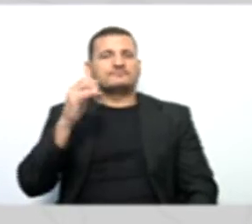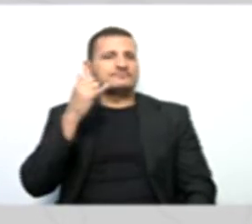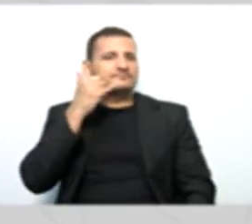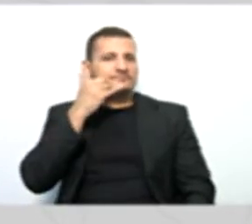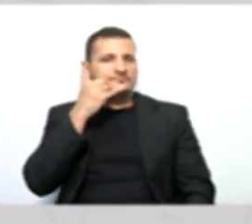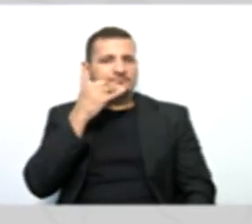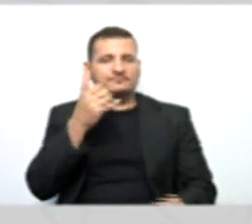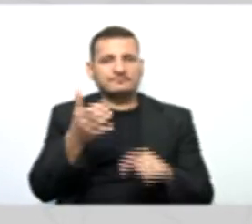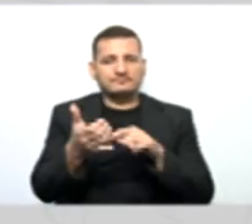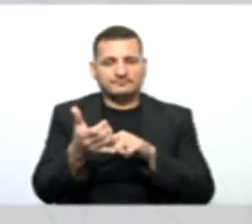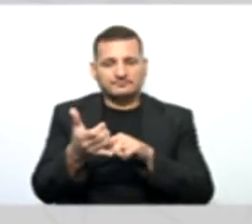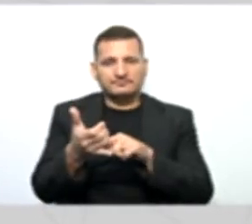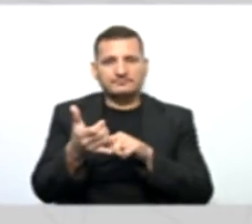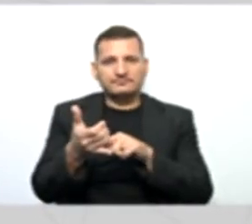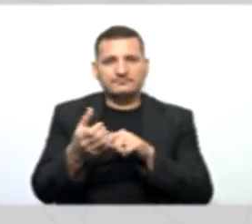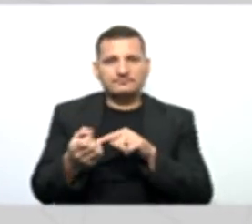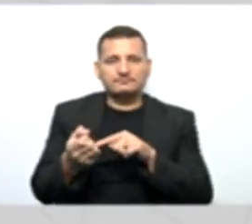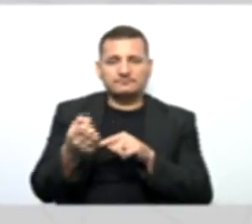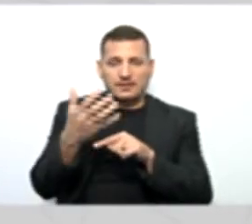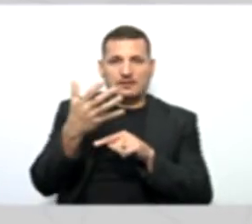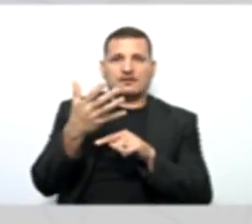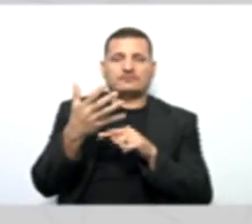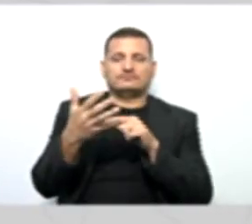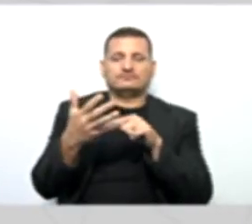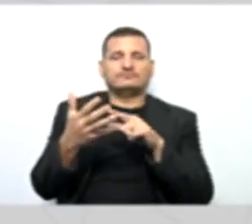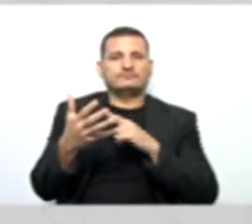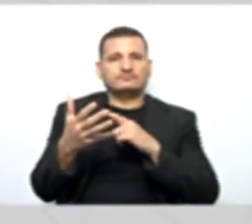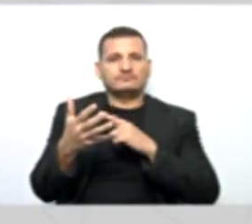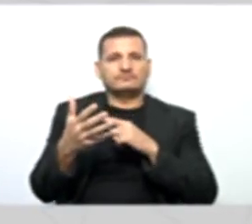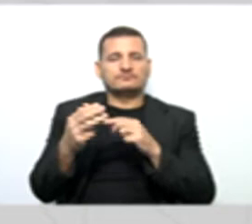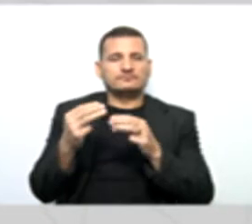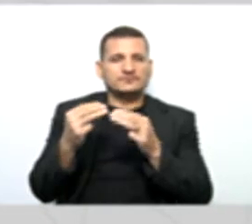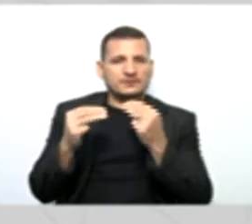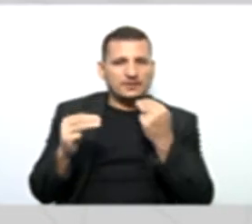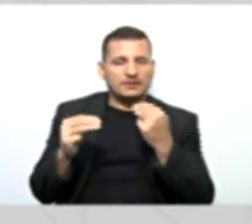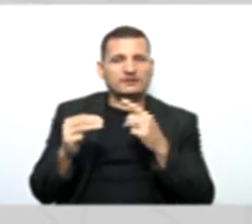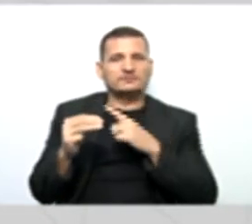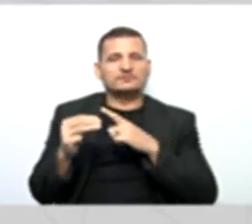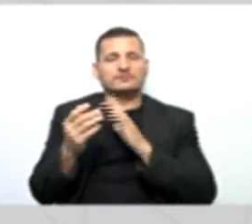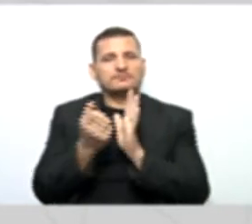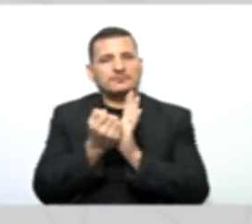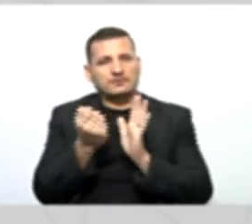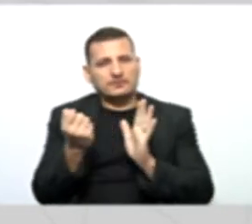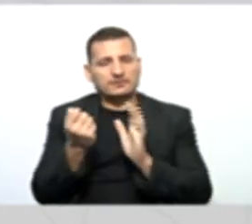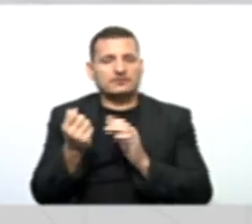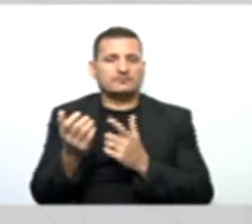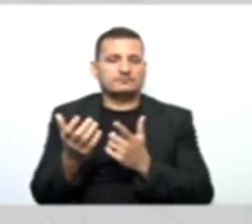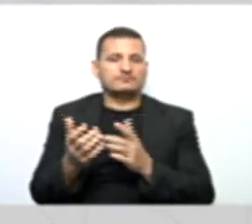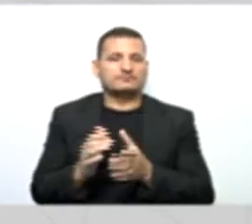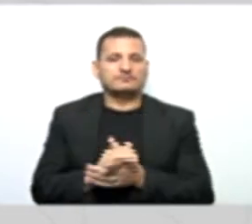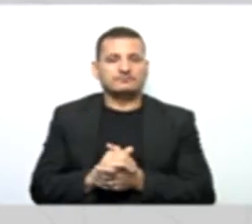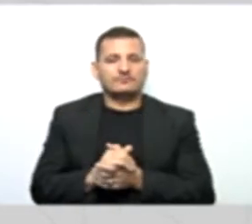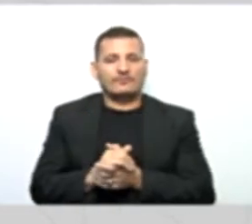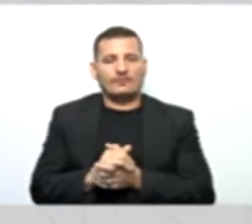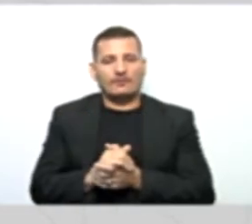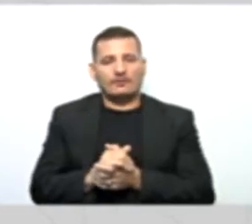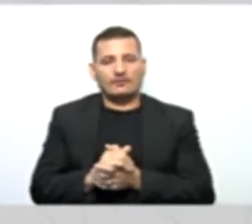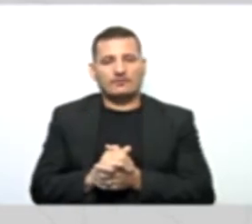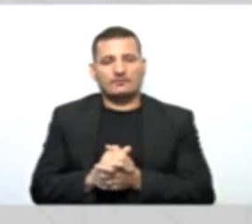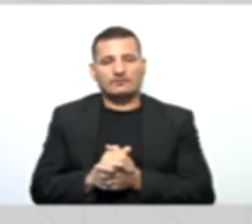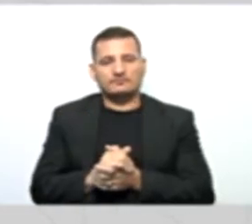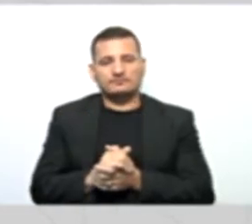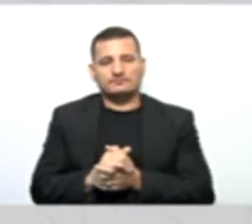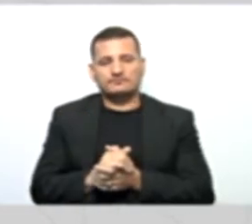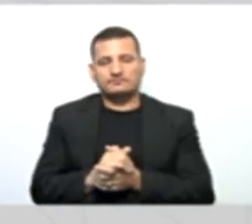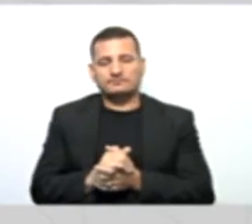geralmente ele aparece algumas mensagens lá, né? Ligando, aparece qual é a marca do seu smartphone. Então nós vamos colocar uma mensagem aqui, só